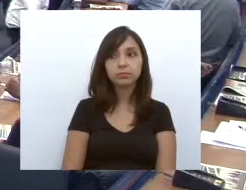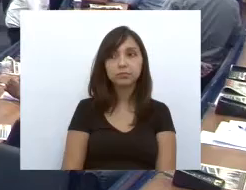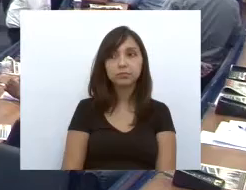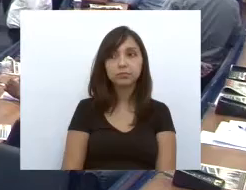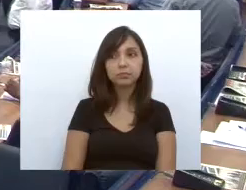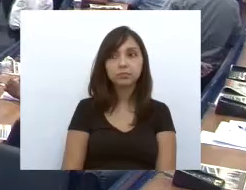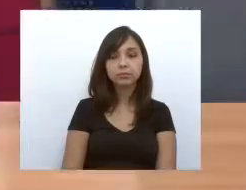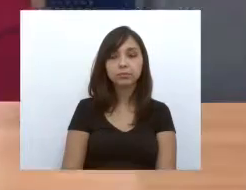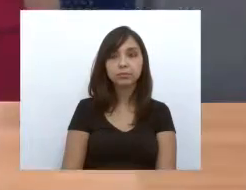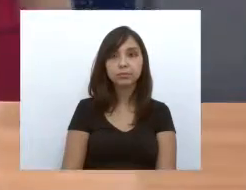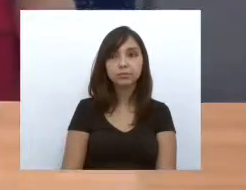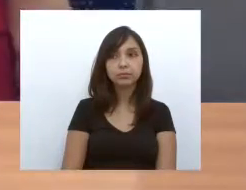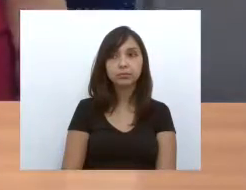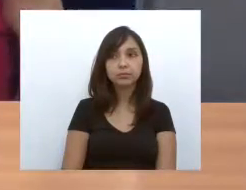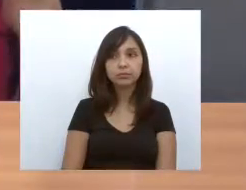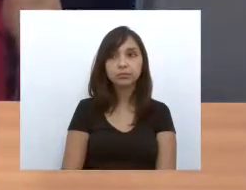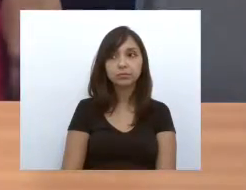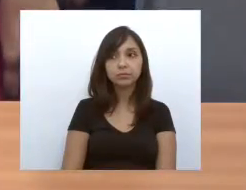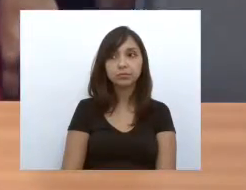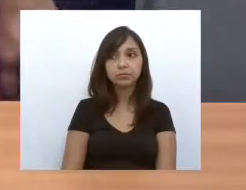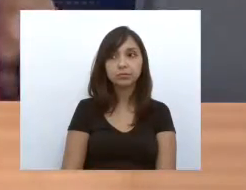Um minuto, por favor, vereador.